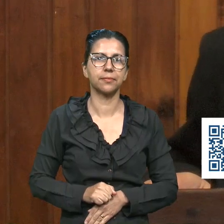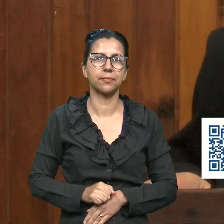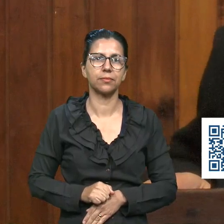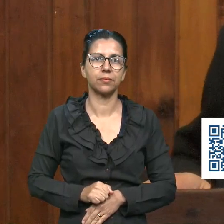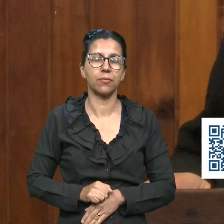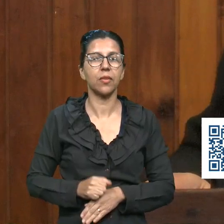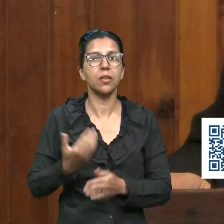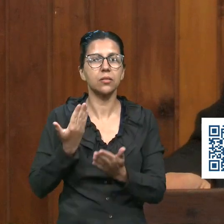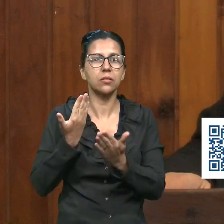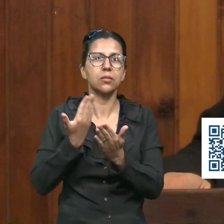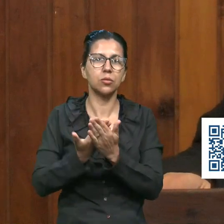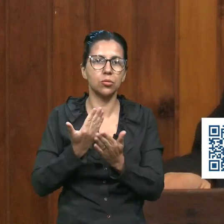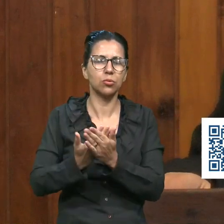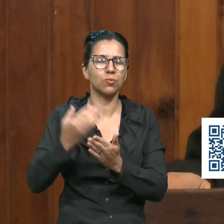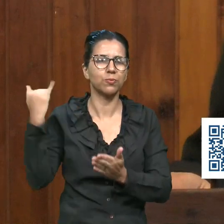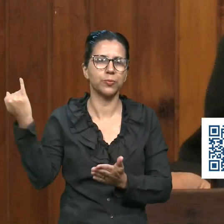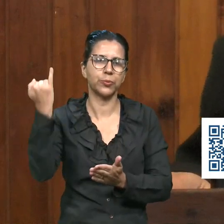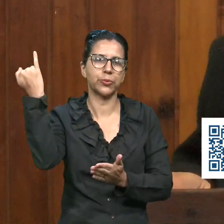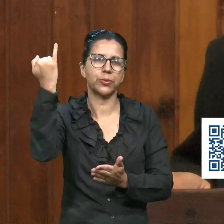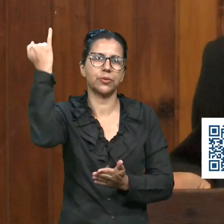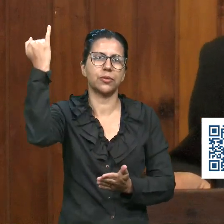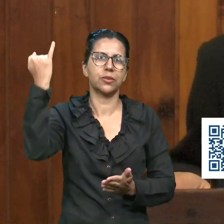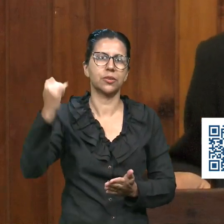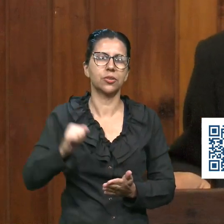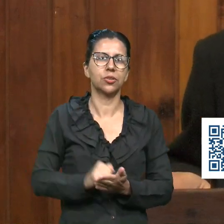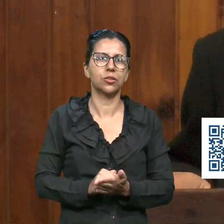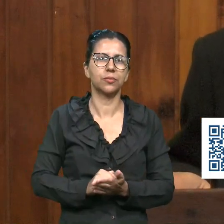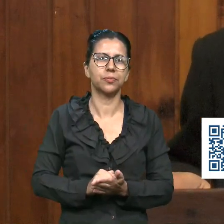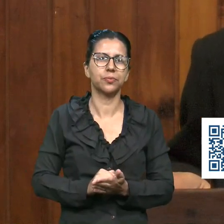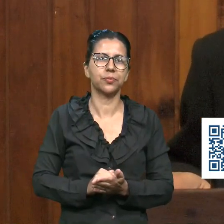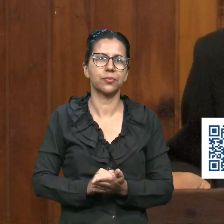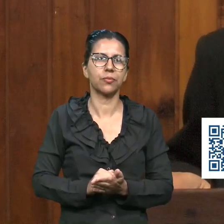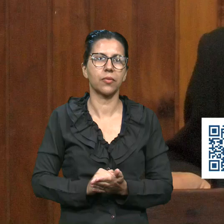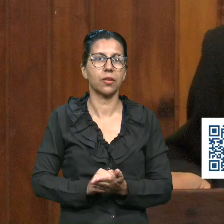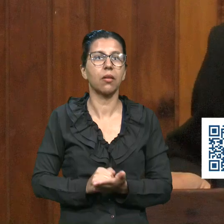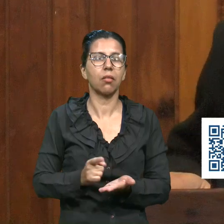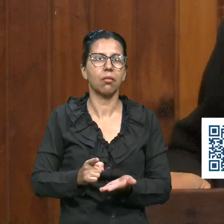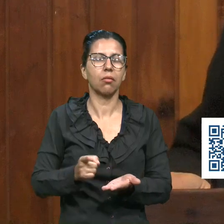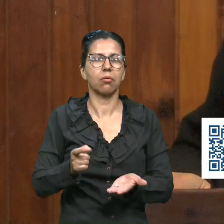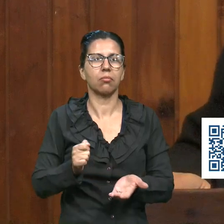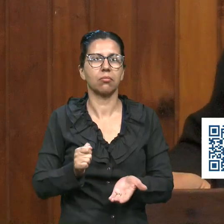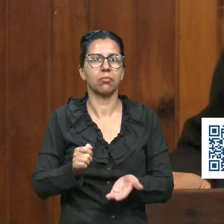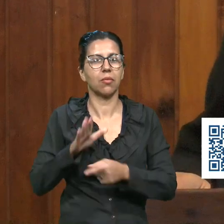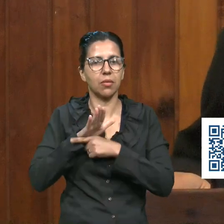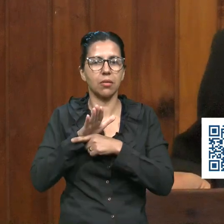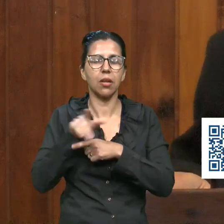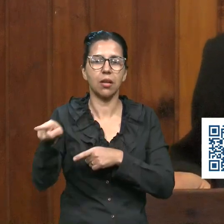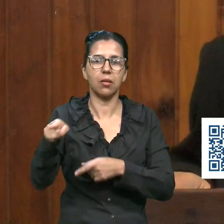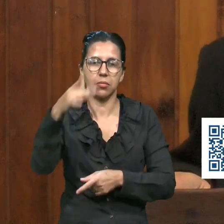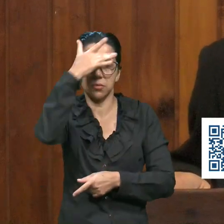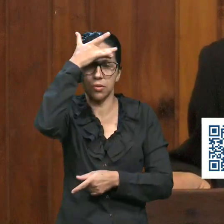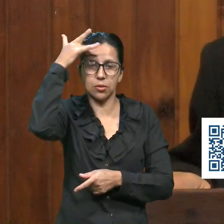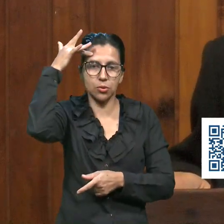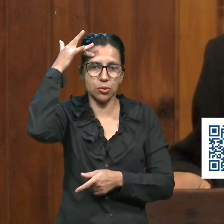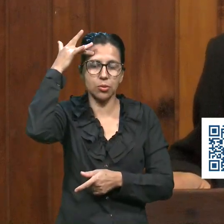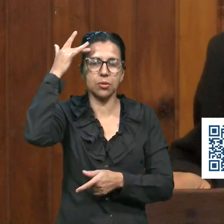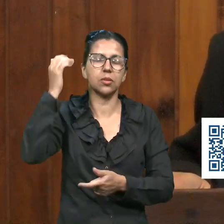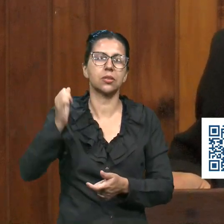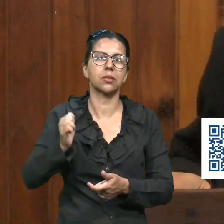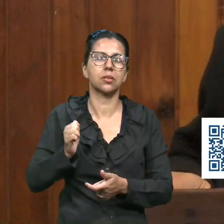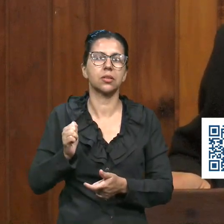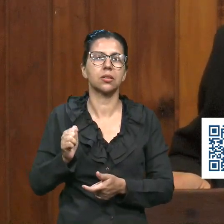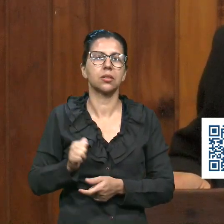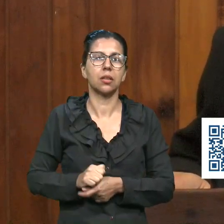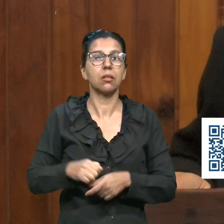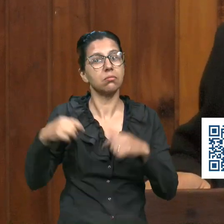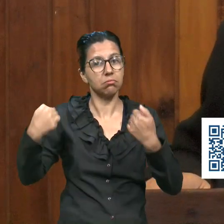um requerimento de importância de abordar na questão crucial que afeta diretamente os nossos cidadãos, refiro-me diretamente